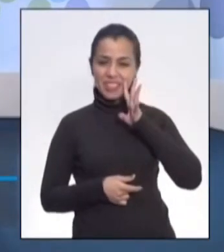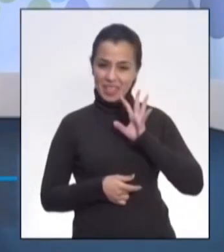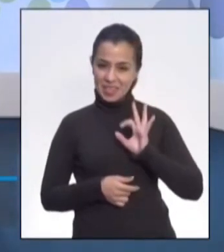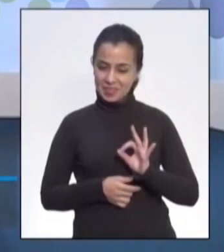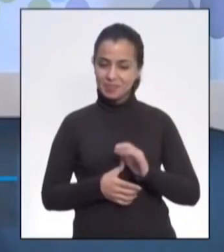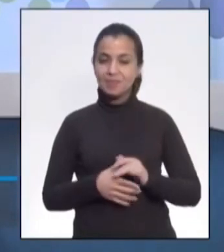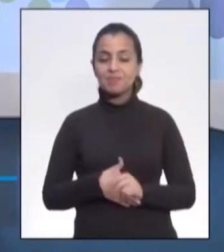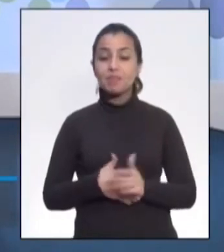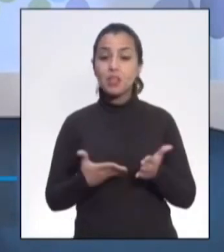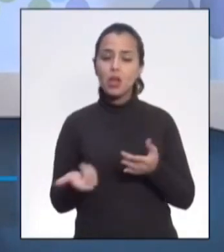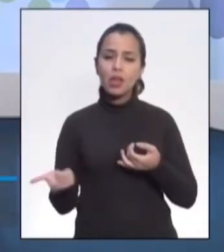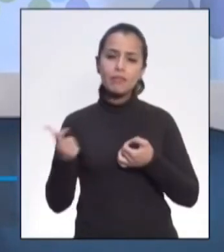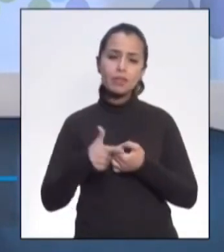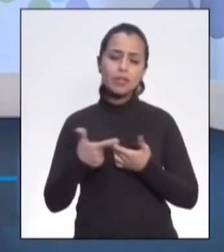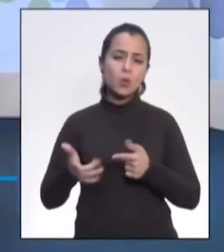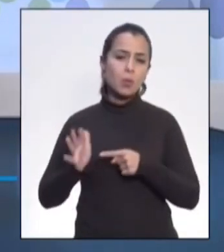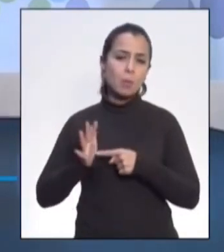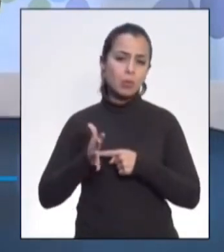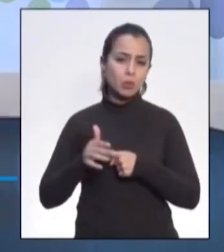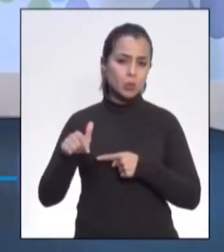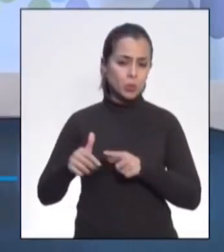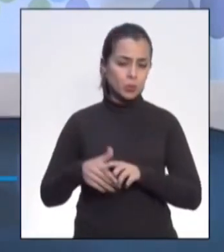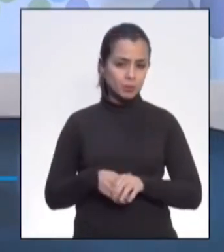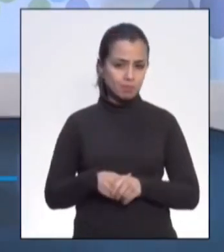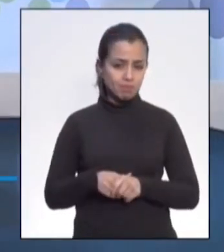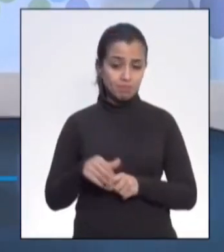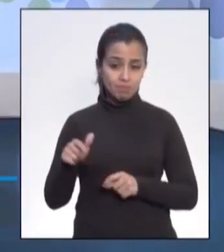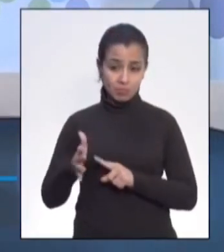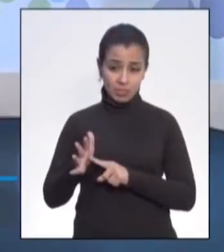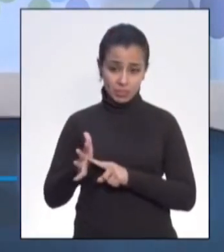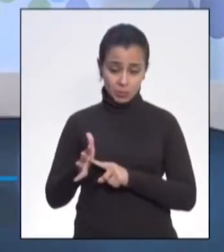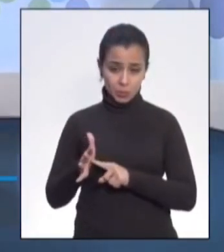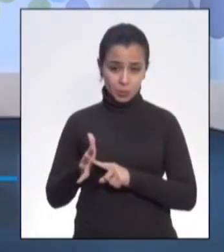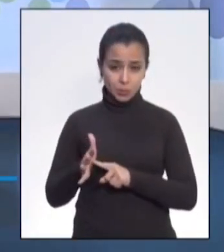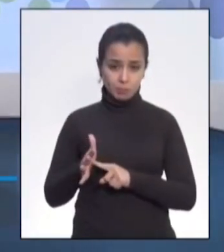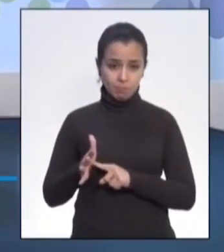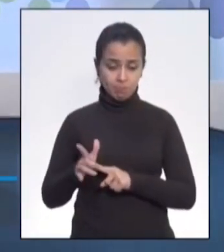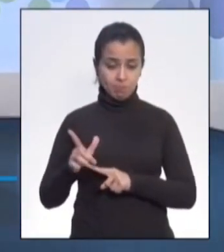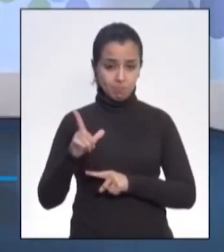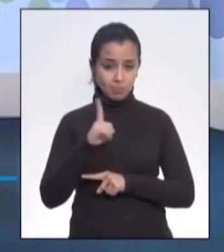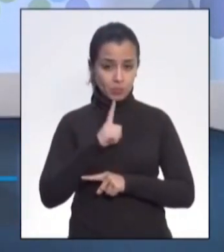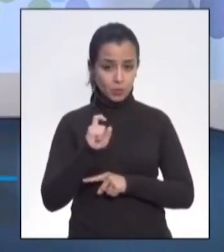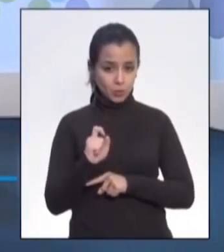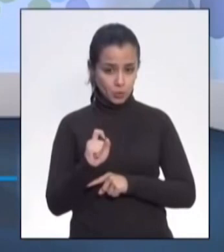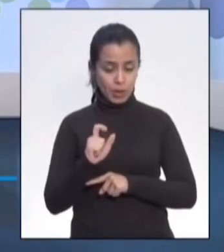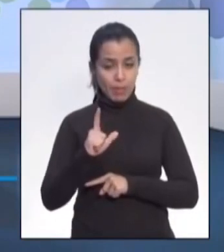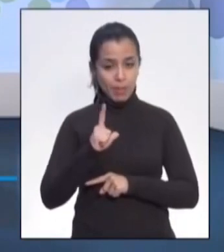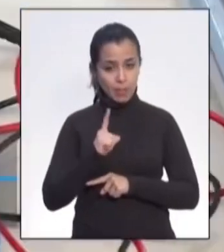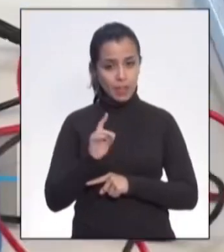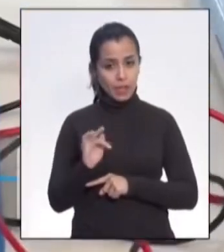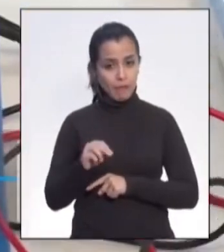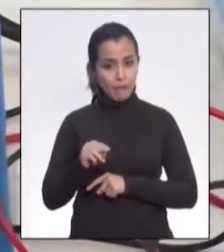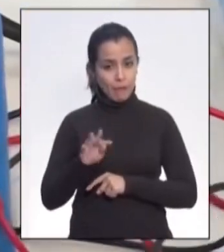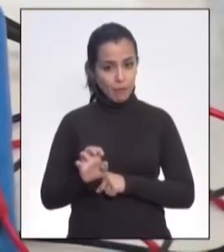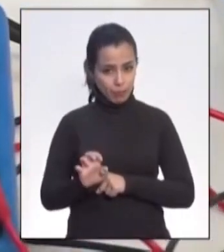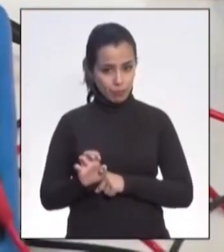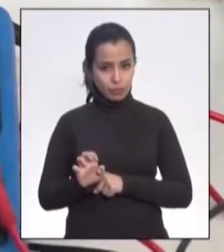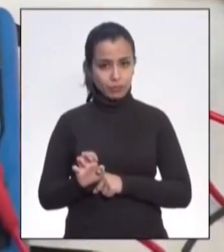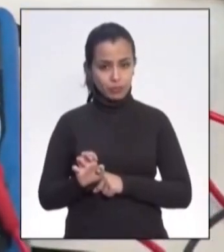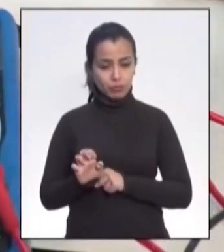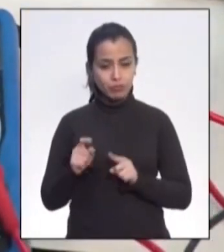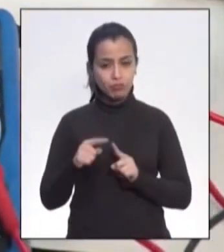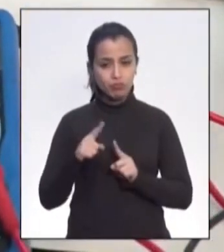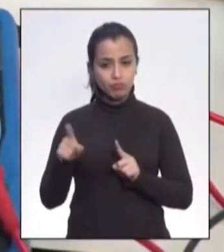aqui nesse motor. Bom, esse motor a gente fez o seguinte, né? A gente tinha aqui uma fonte... de